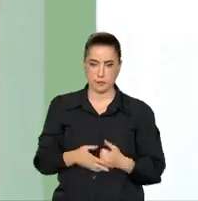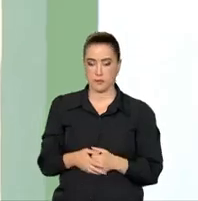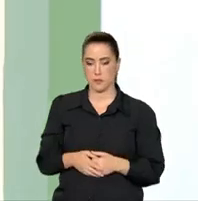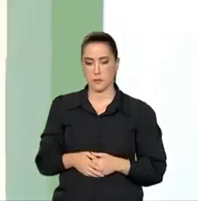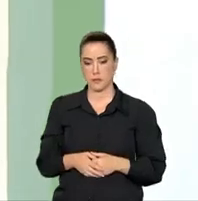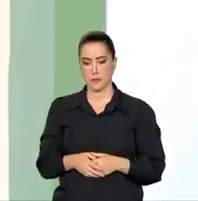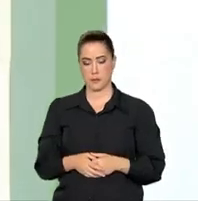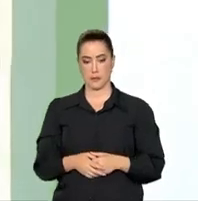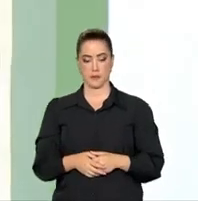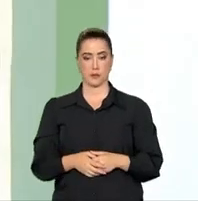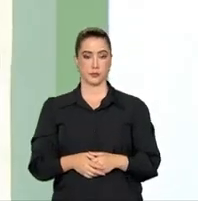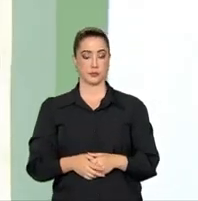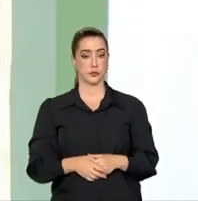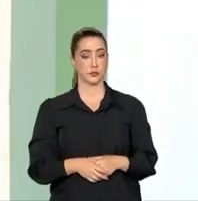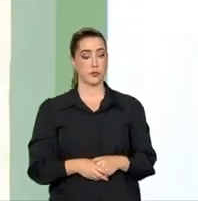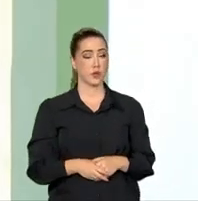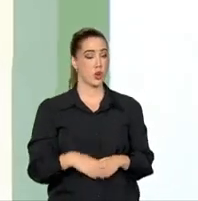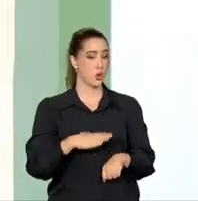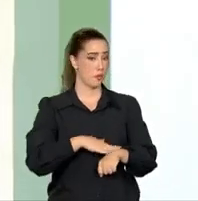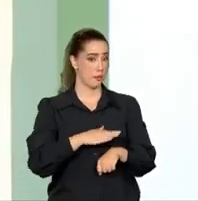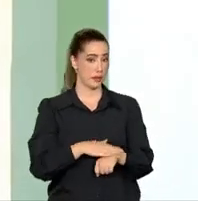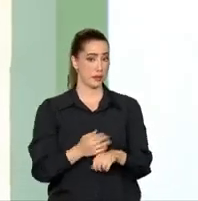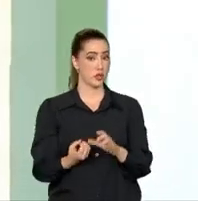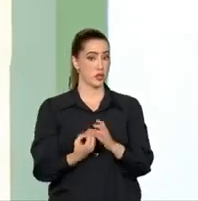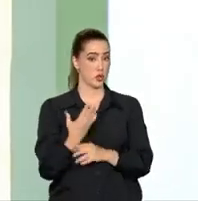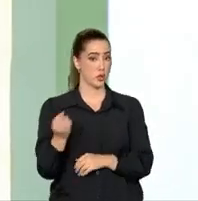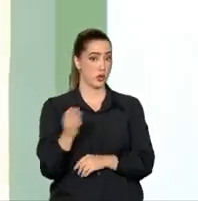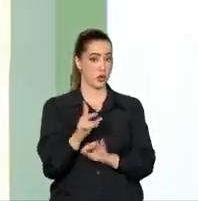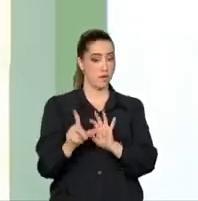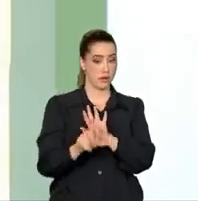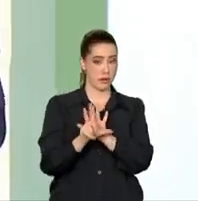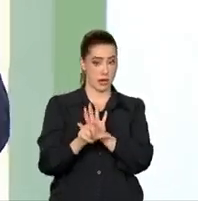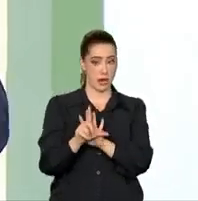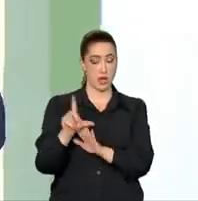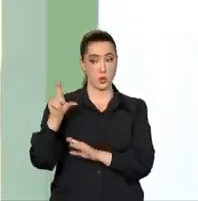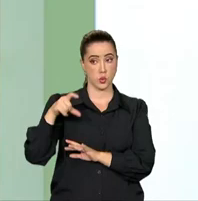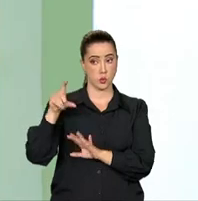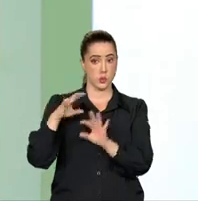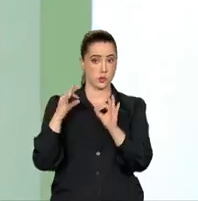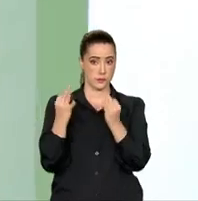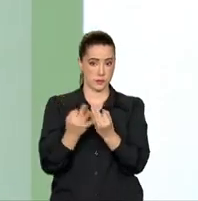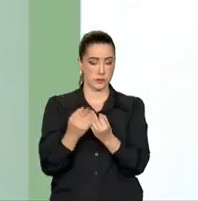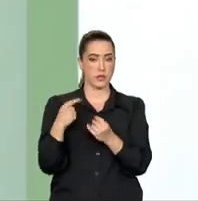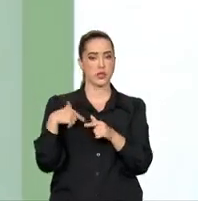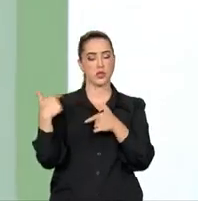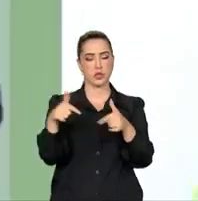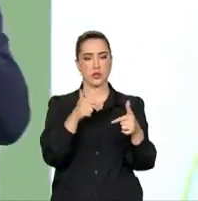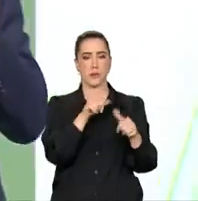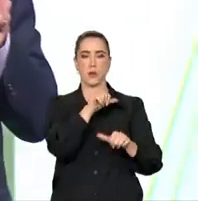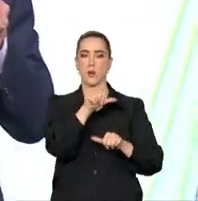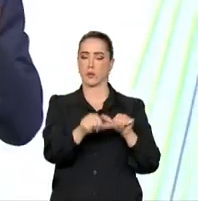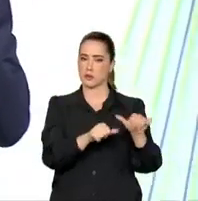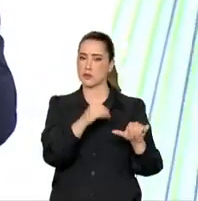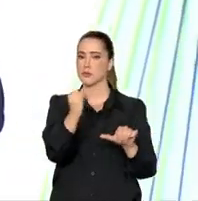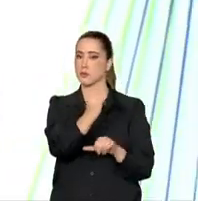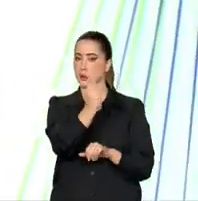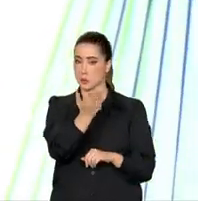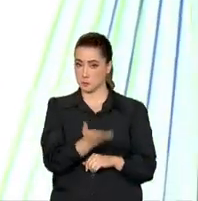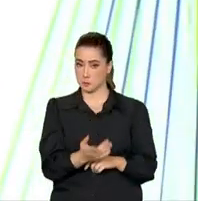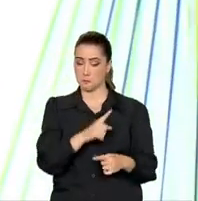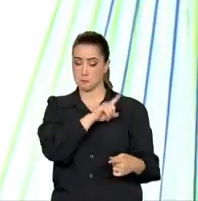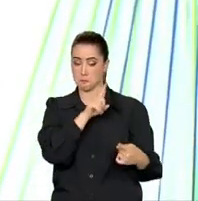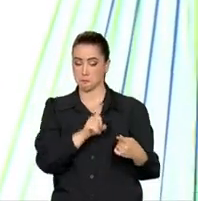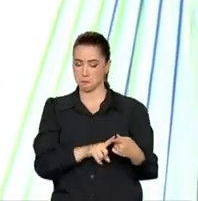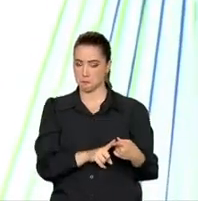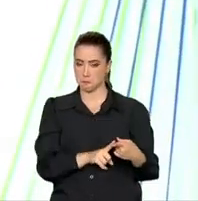quando a gente elaborou a nova lei do Bolsa Família, nós trabalhamos algumas fortes mudanças. Uma